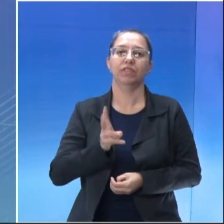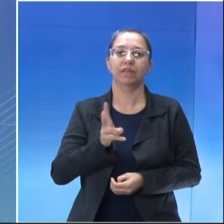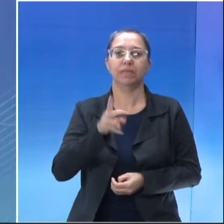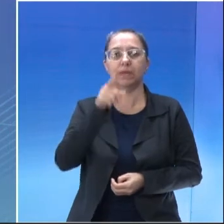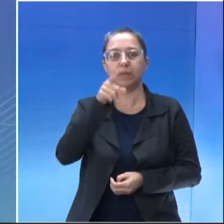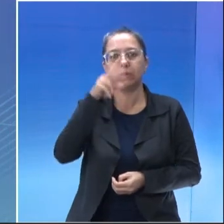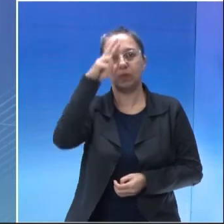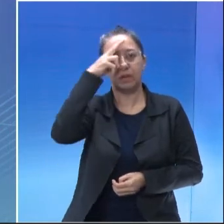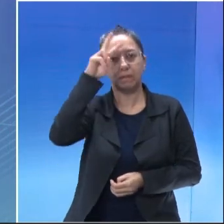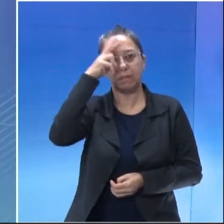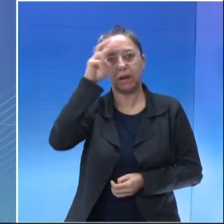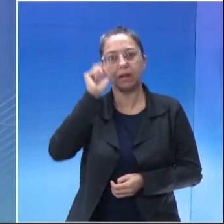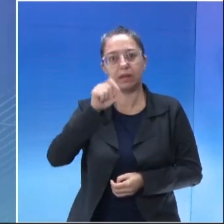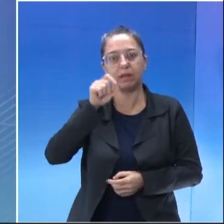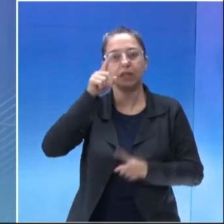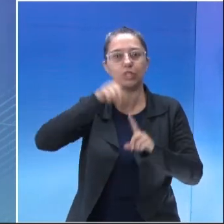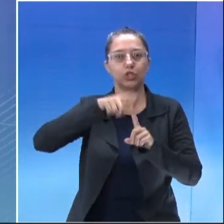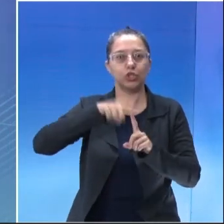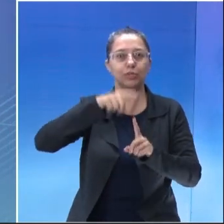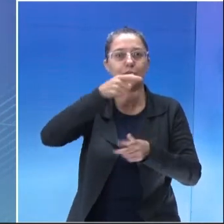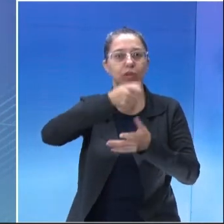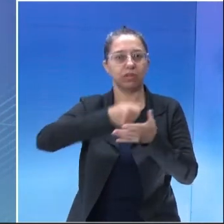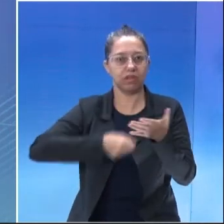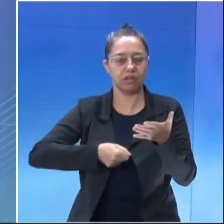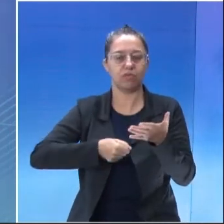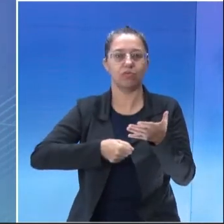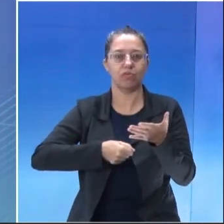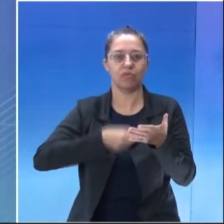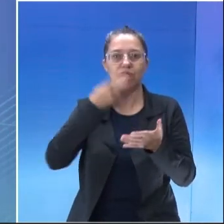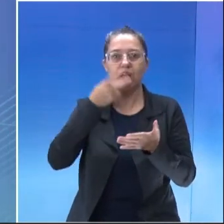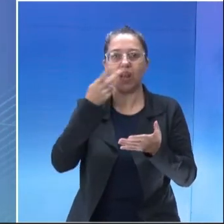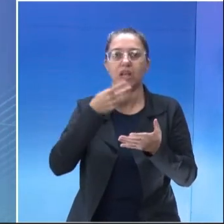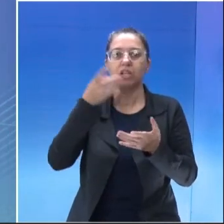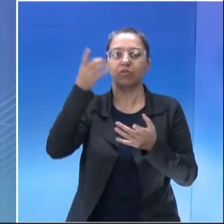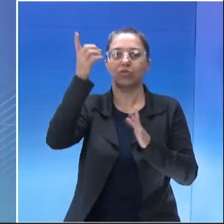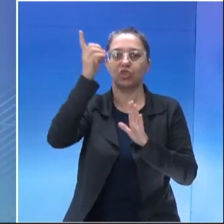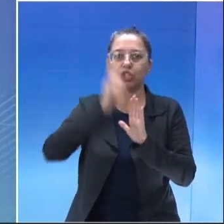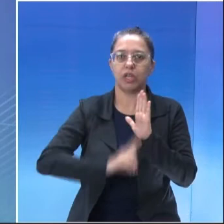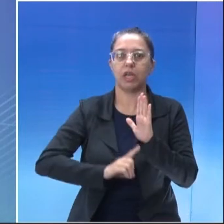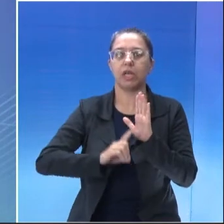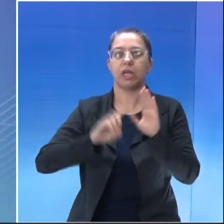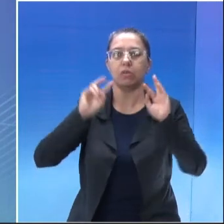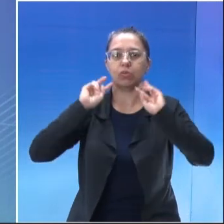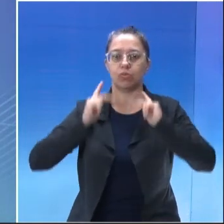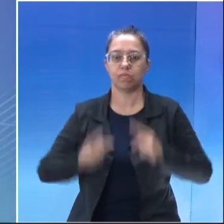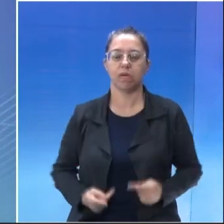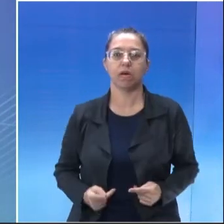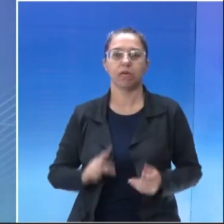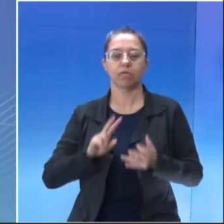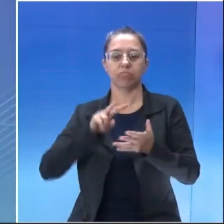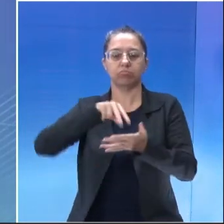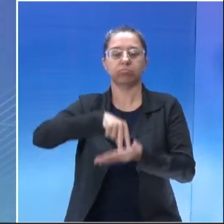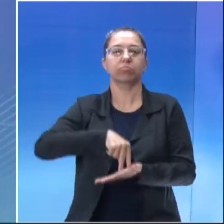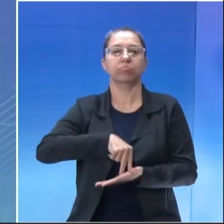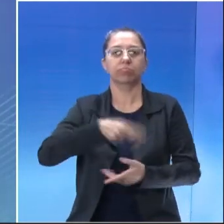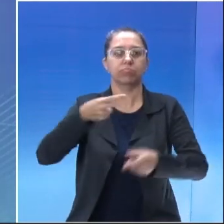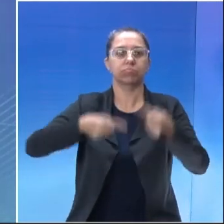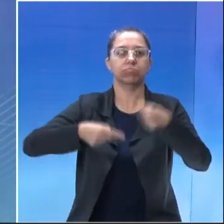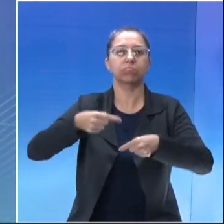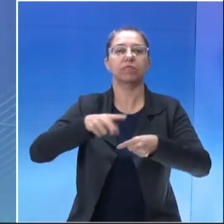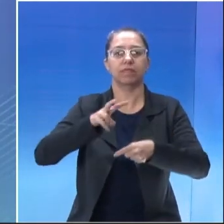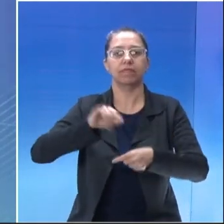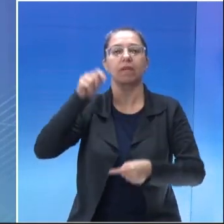relembrar disso, que esse tipo de textos, falando de direitos humanos, de posicionamento crítico, vai ser cobrado sim.